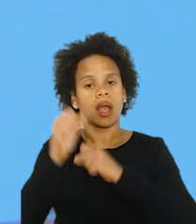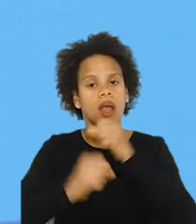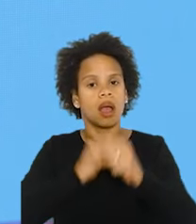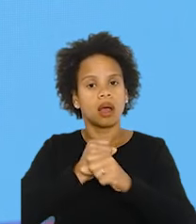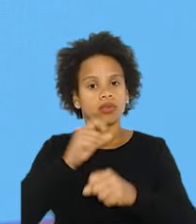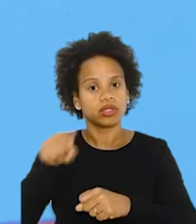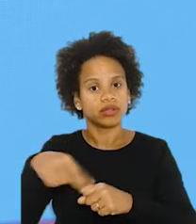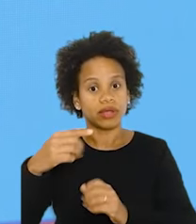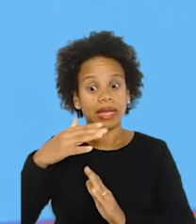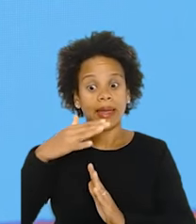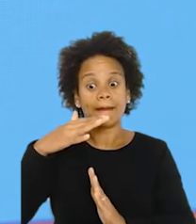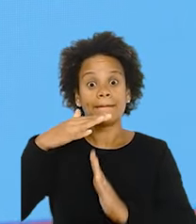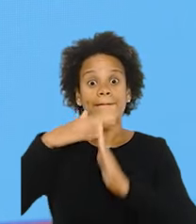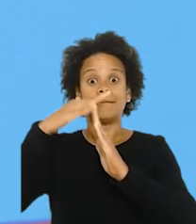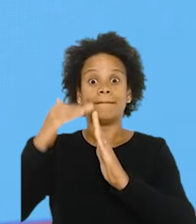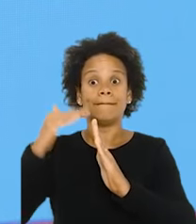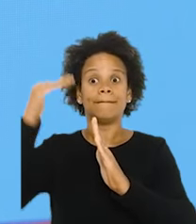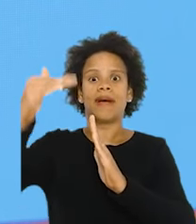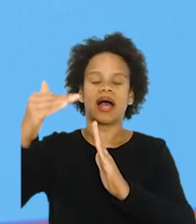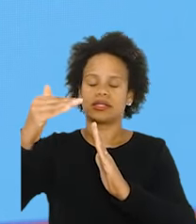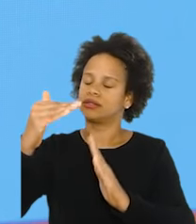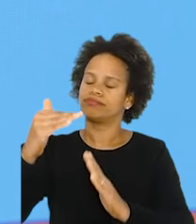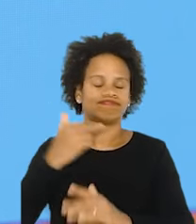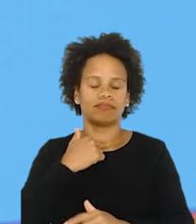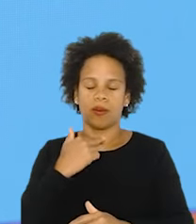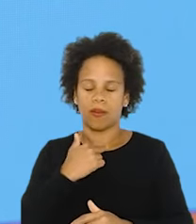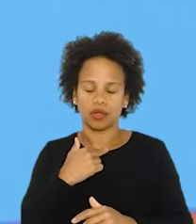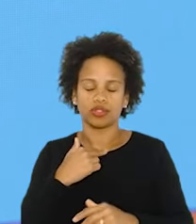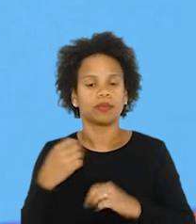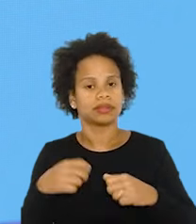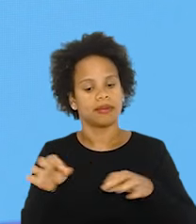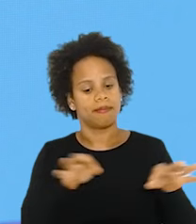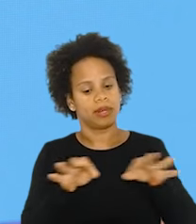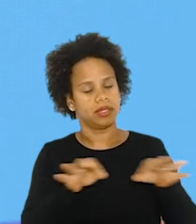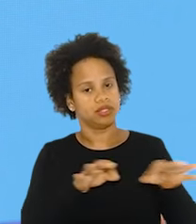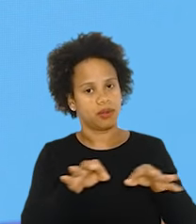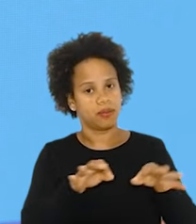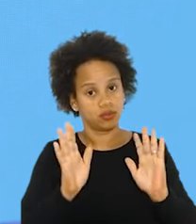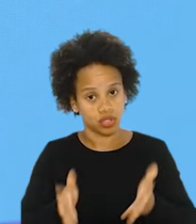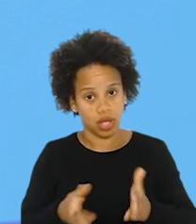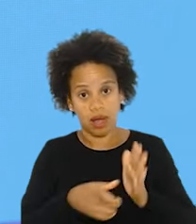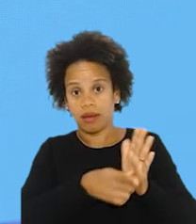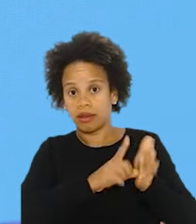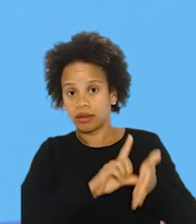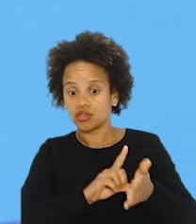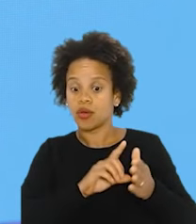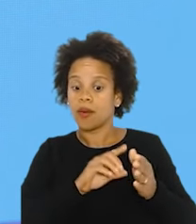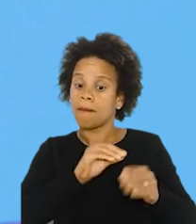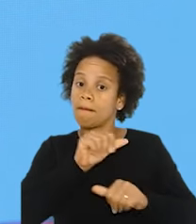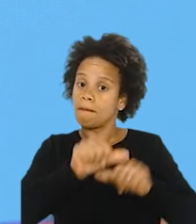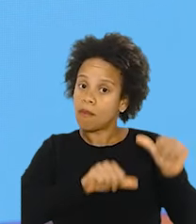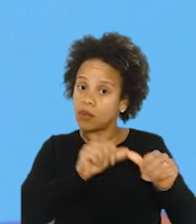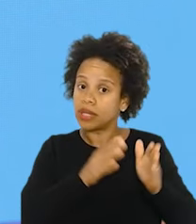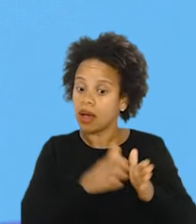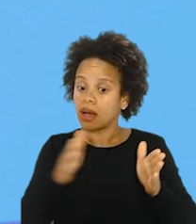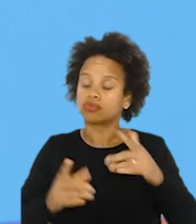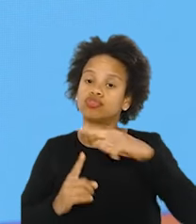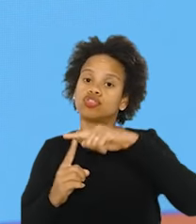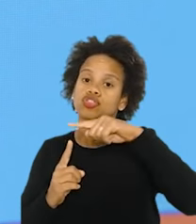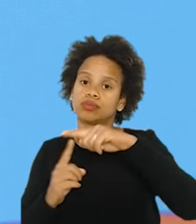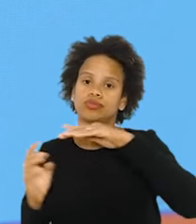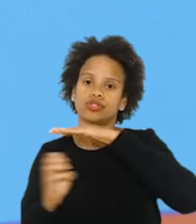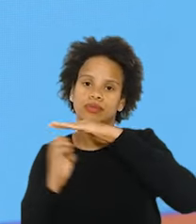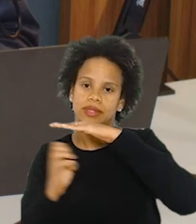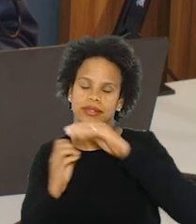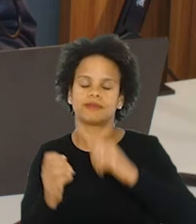você não ultrapasse esse limite do meio é importante você já fazer um planejamento para mudar de categoria tipo de empresa